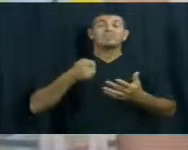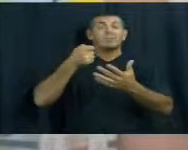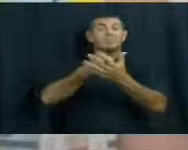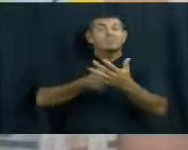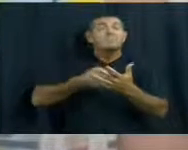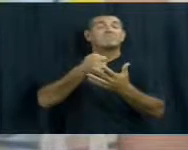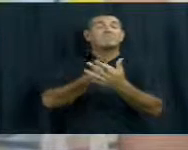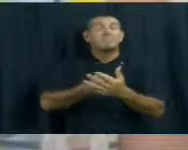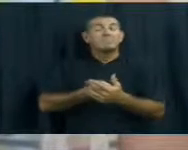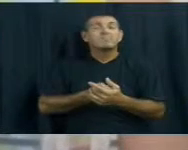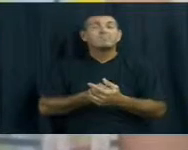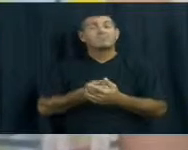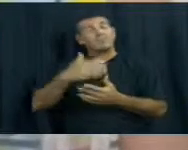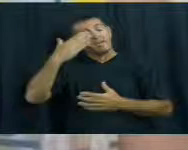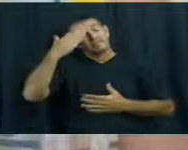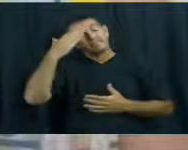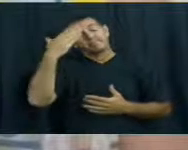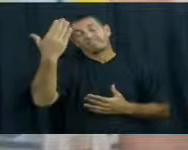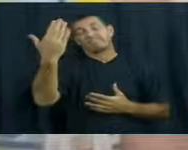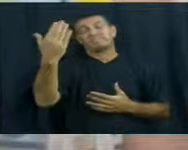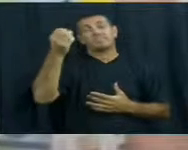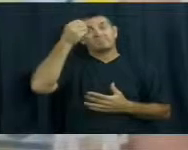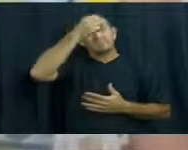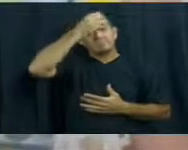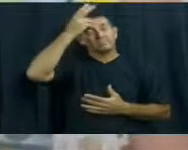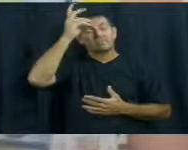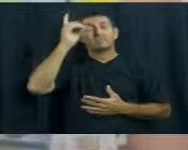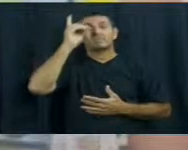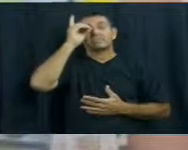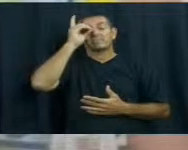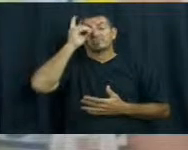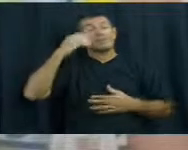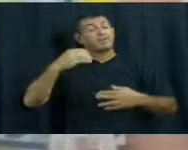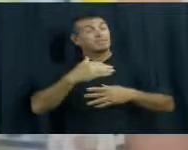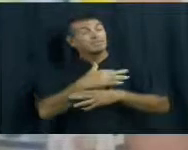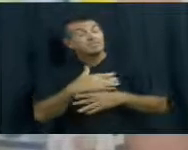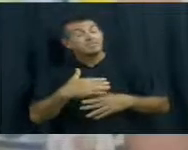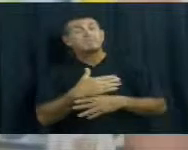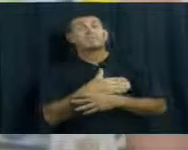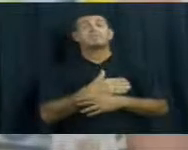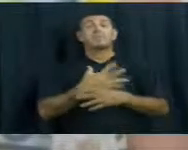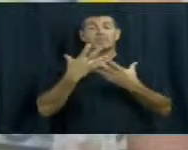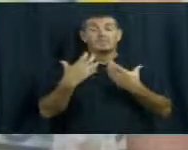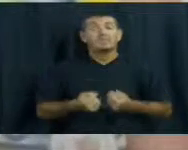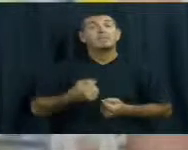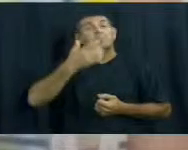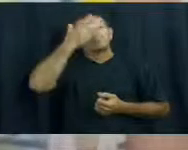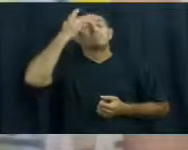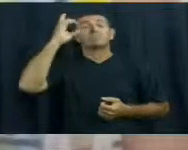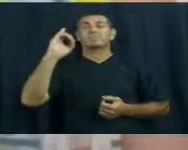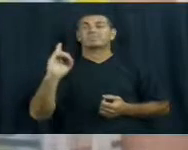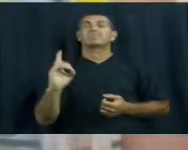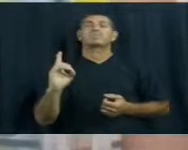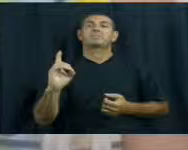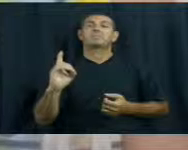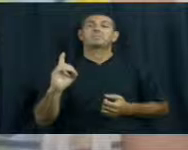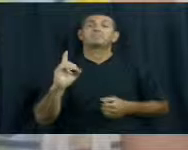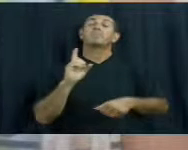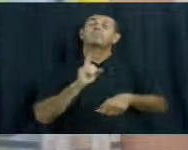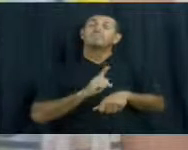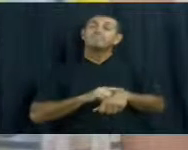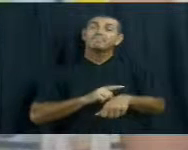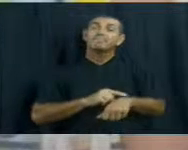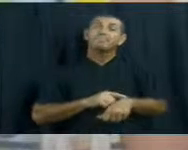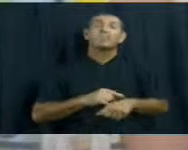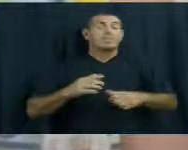pela causa, agradecer ao nosso prefeito, à nossa cidade, por aceitar as pessoas com deficiência, num momento desse, como